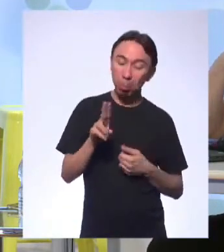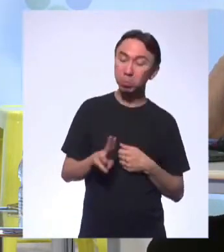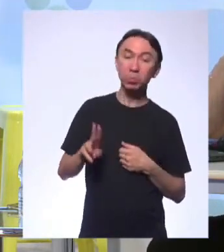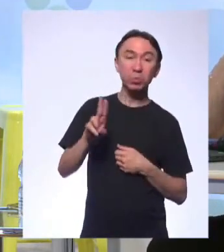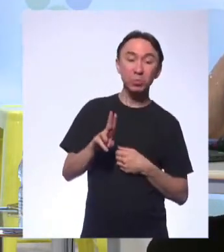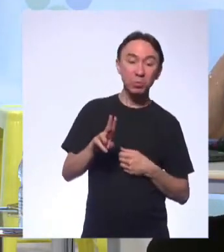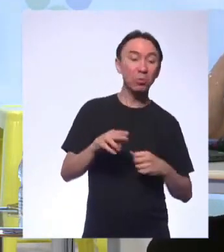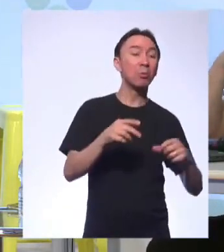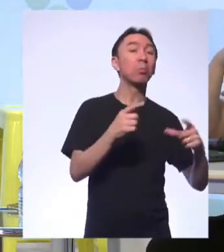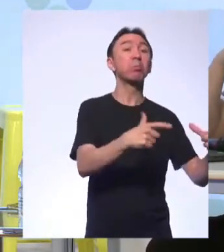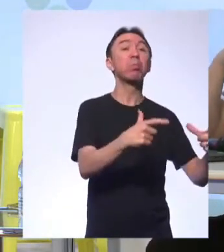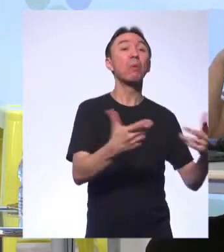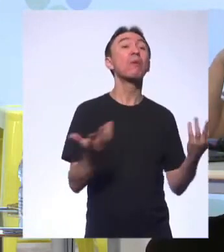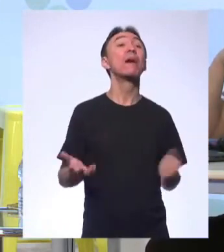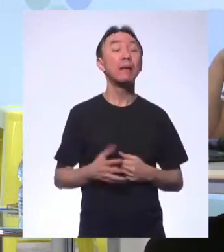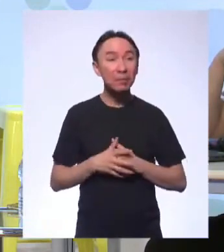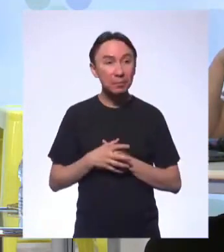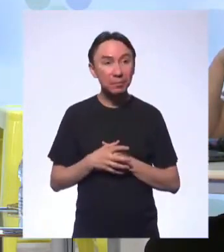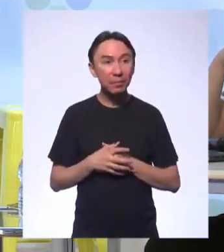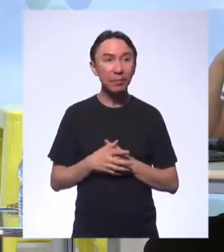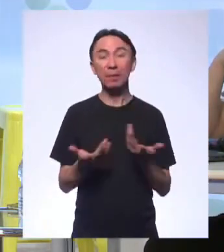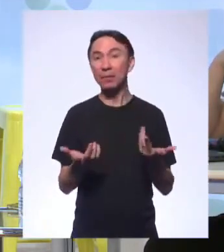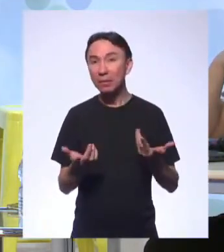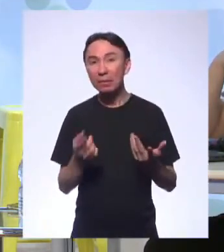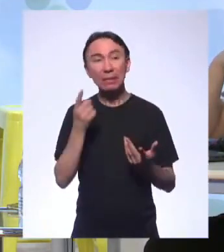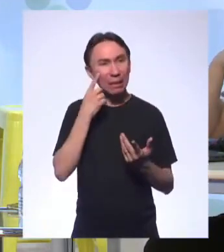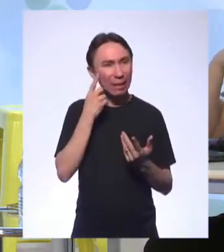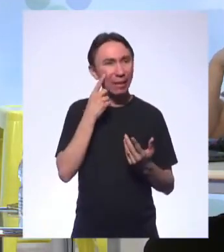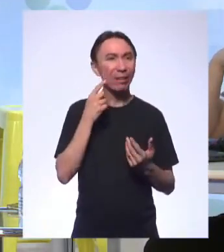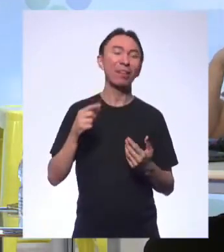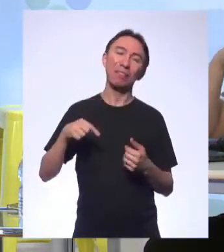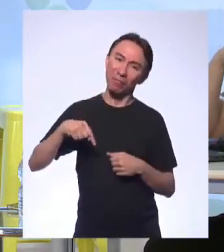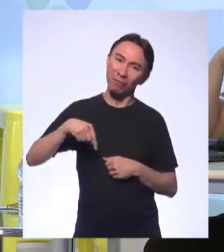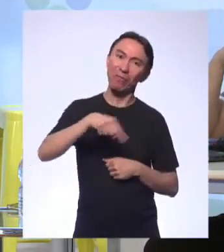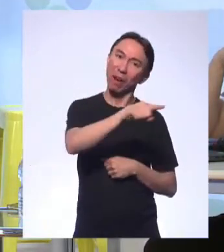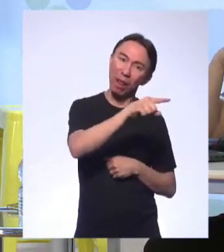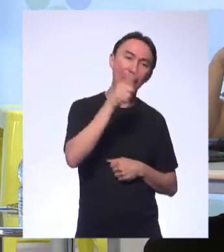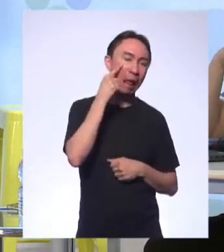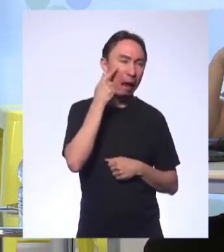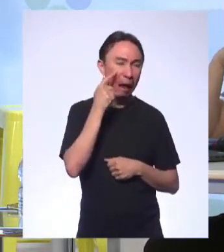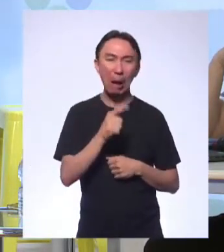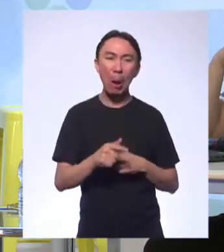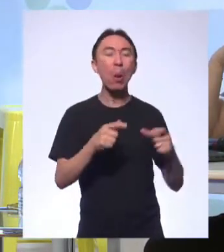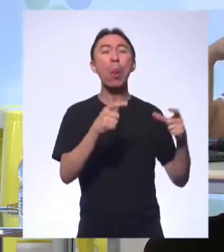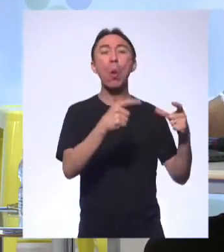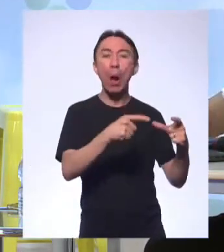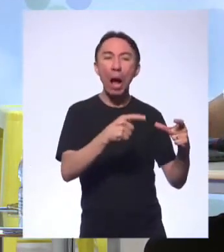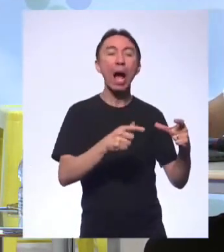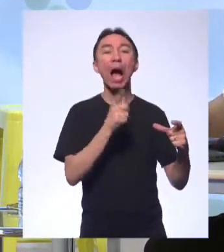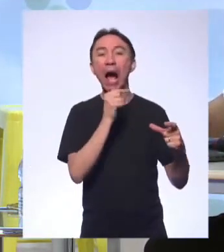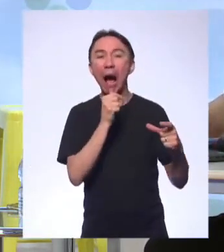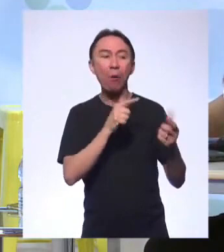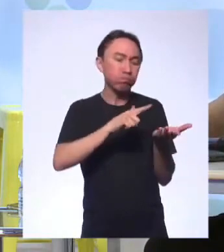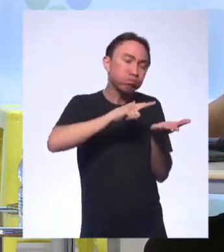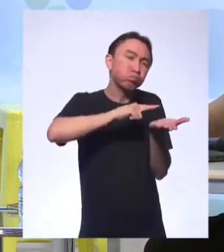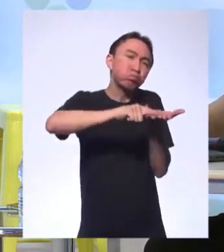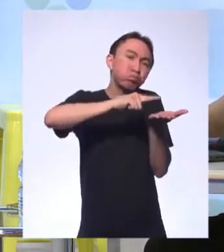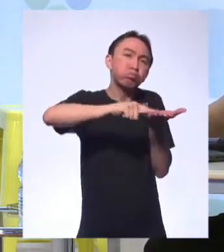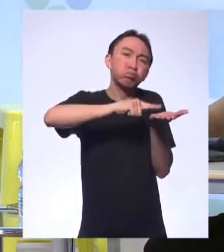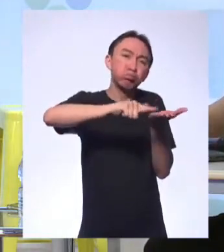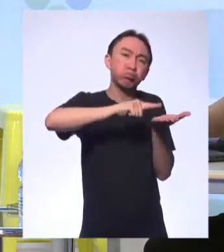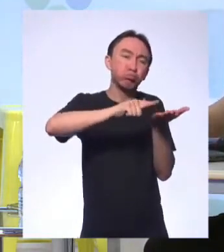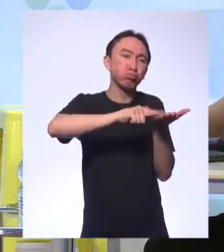A água que nós utilizamos, geralmente elas vão para uma estação de tratamento, onde serão tratadas para